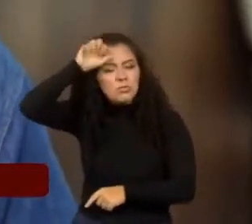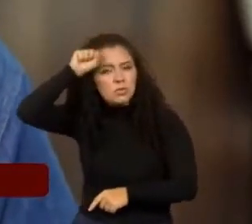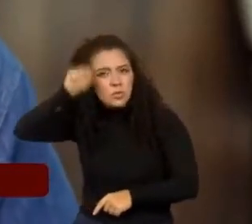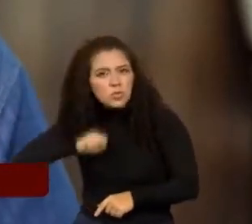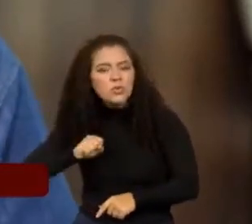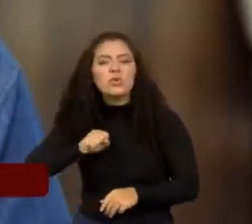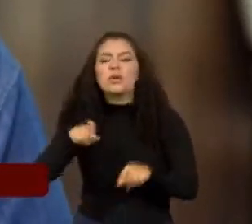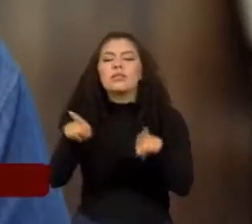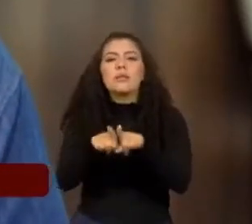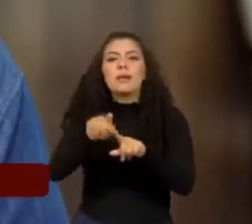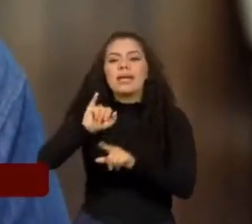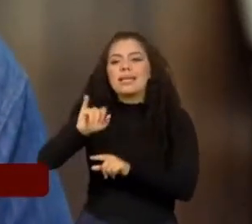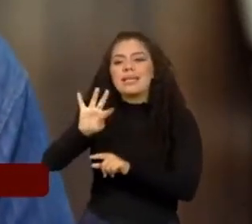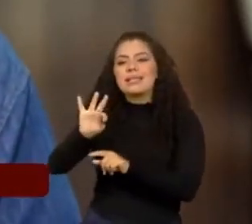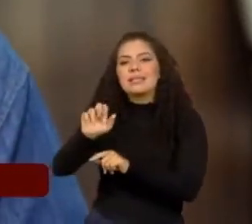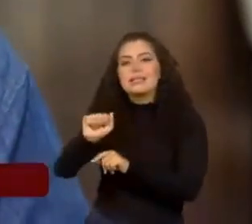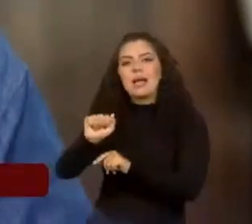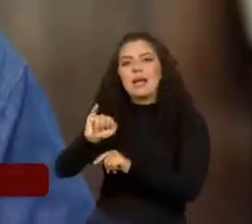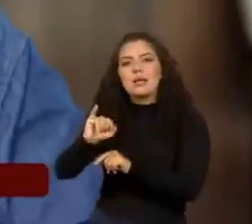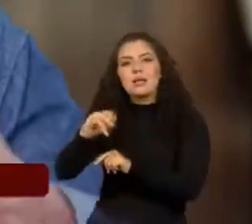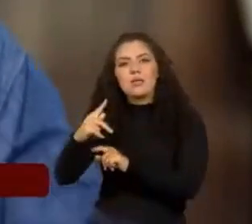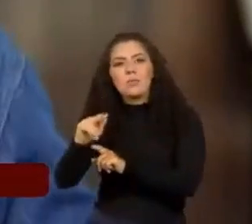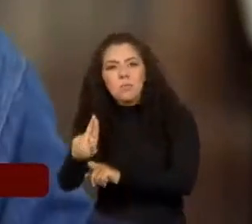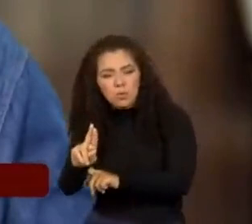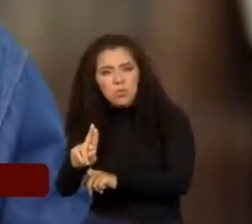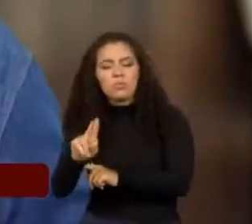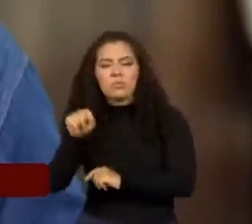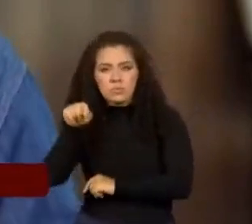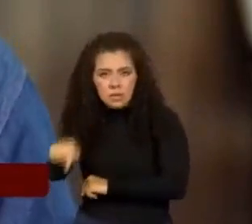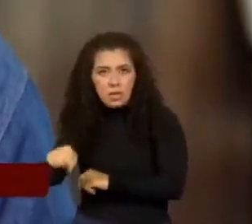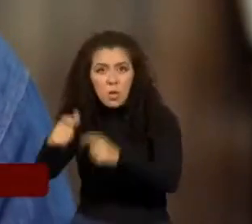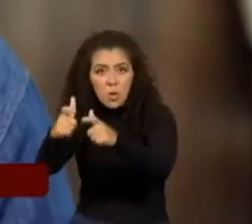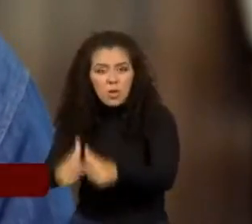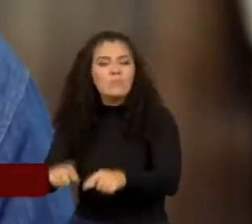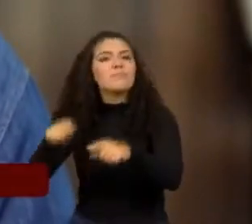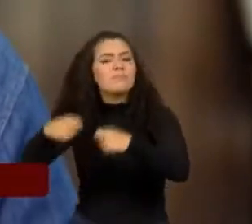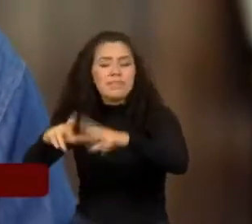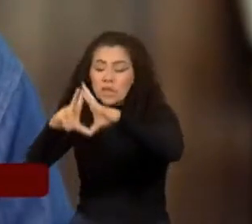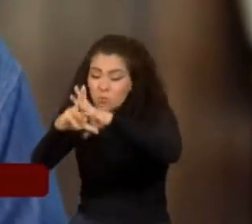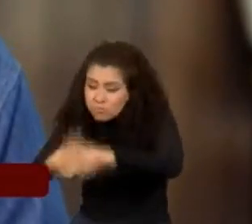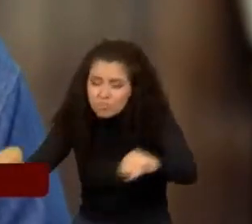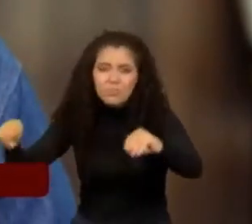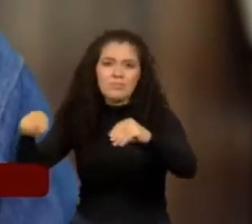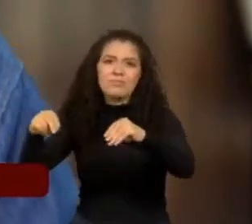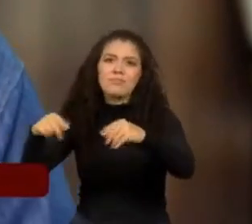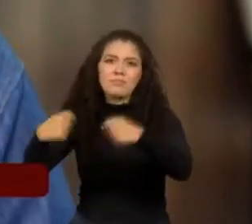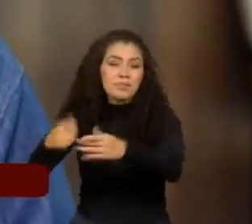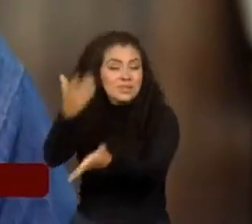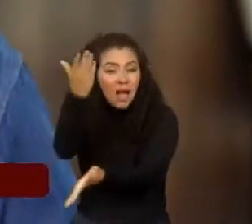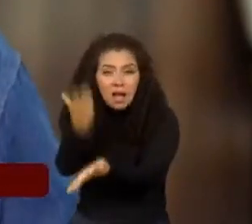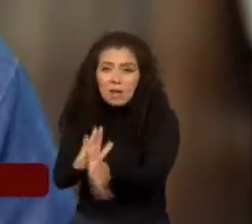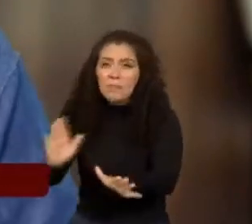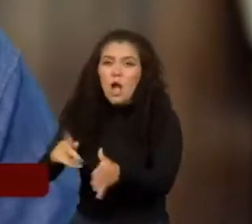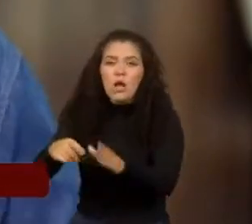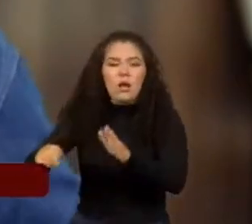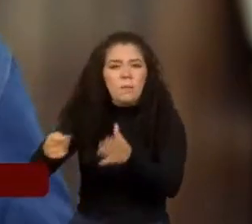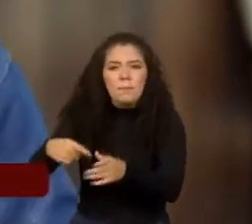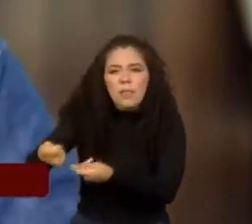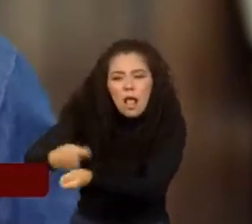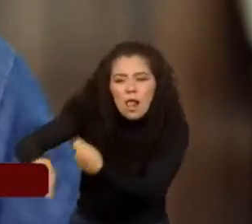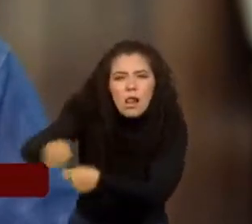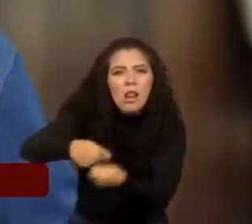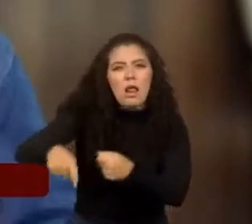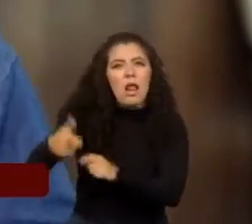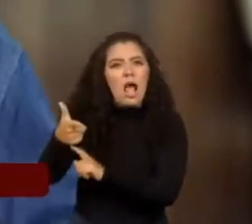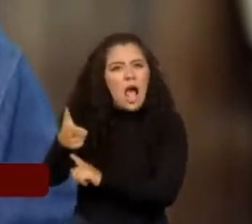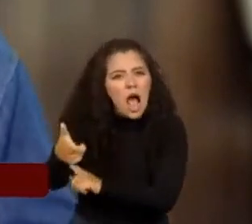muito importante a gente ter noção, sabe, que nós precisamos combater muito o tráfico de armas, o tráfico de droga, o tráfico de cigarro,